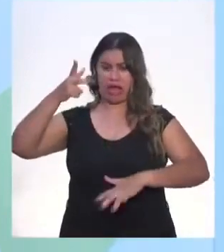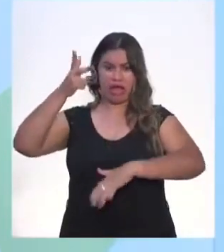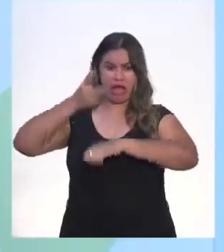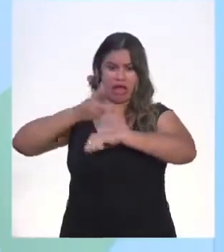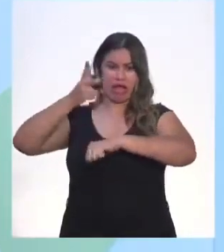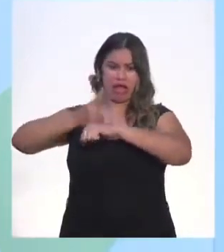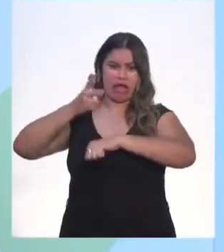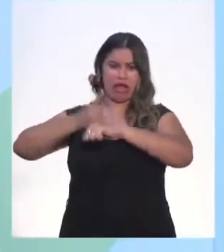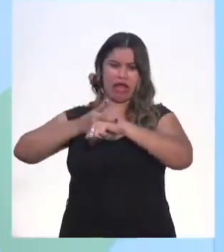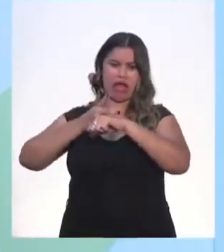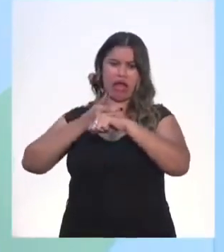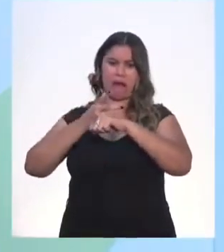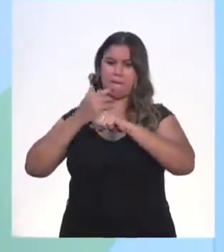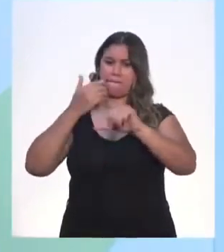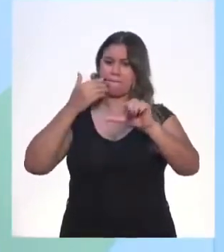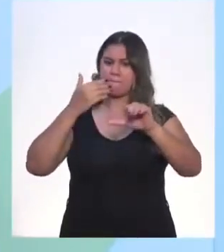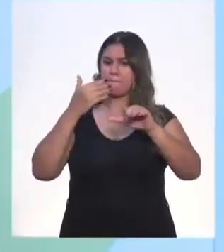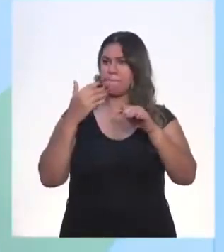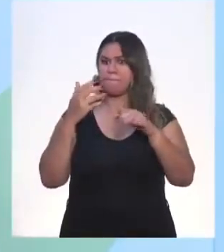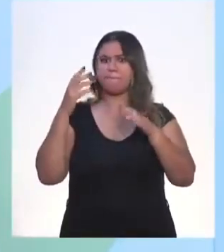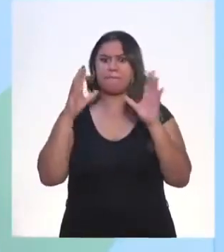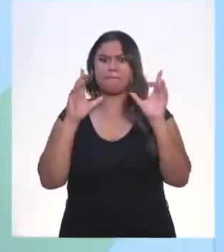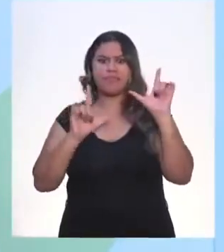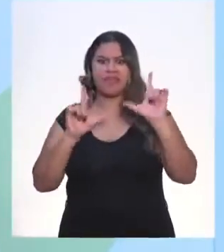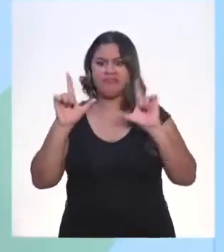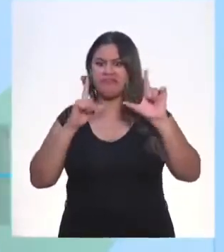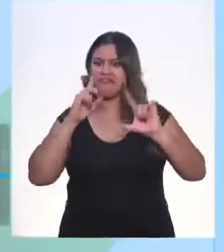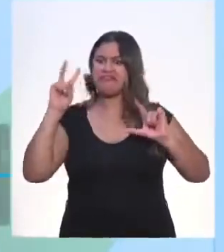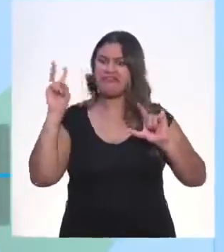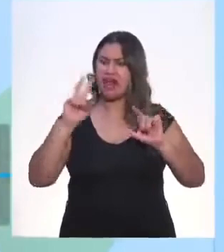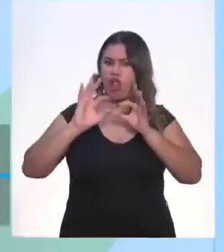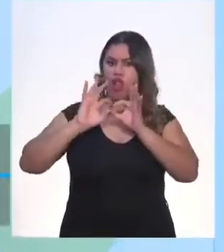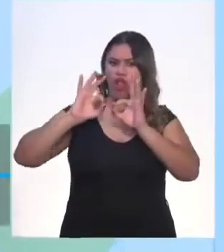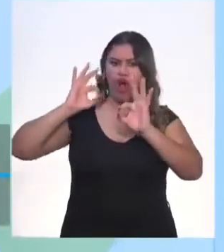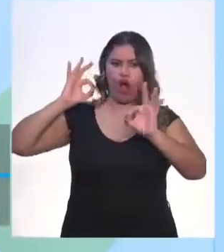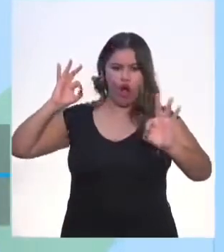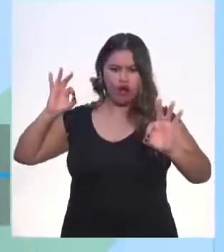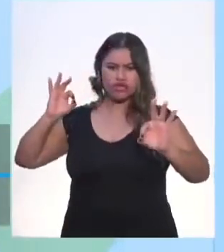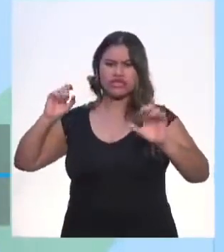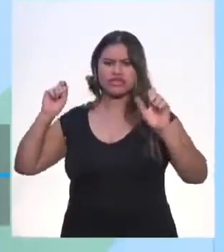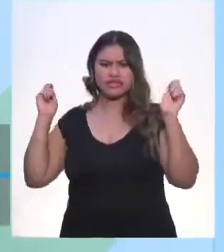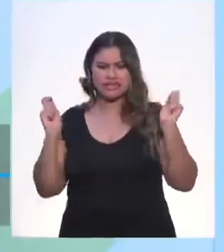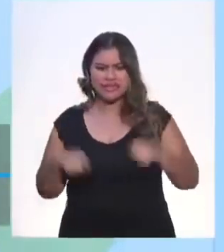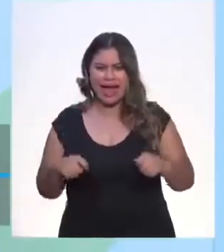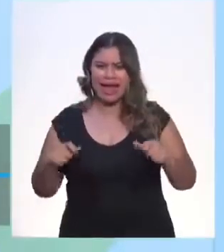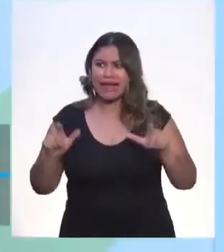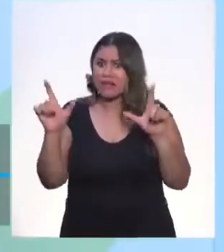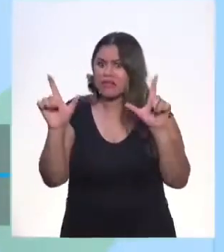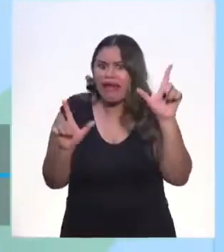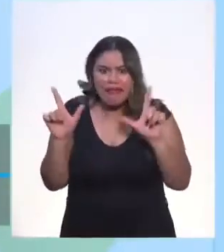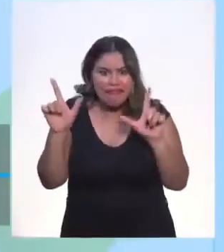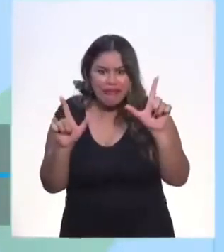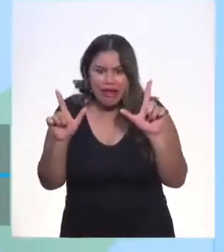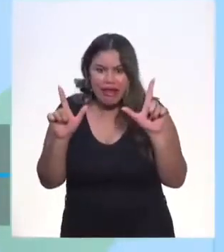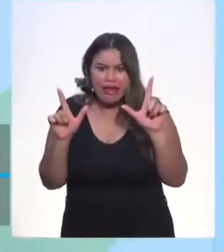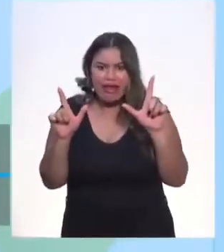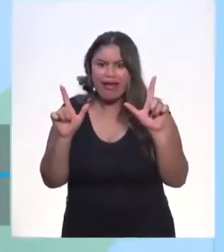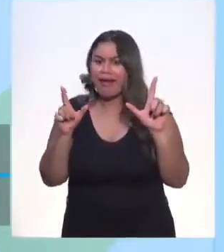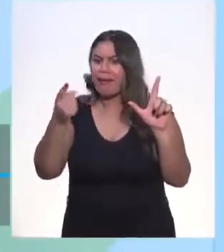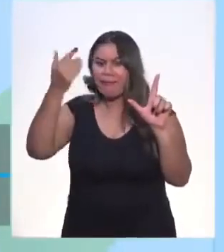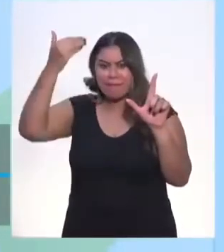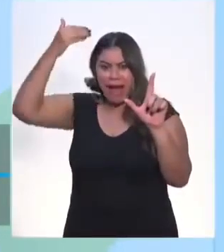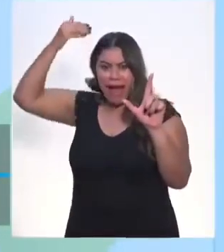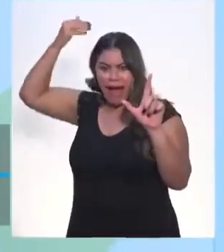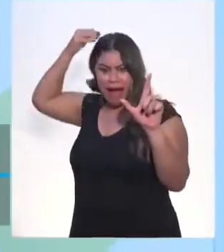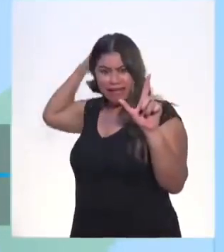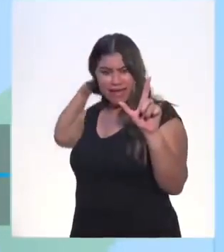para milhares de pessoas, né, que estão longe, né, que a gente poderia transmitir algo por uma TV. TV era algo impensado. Né? Se a